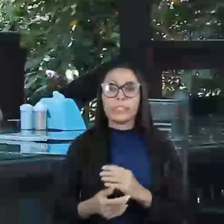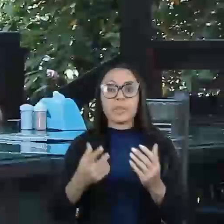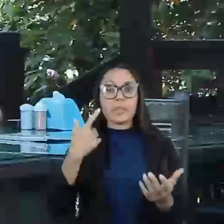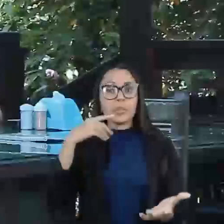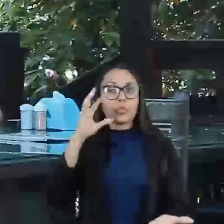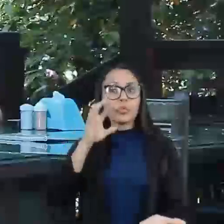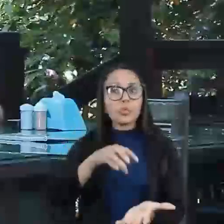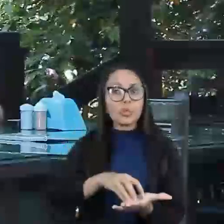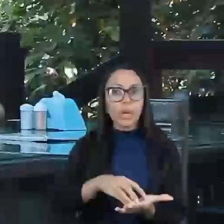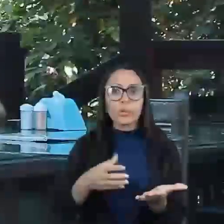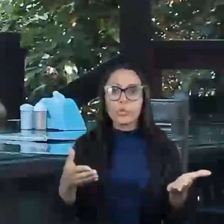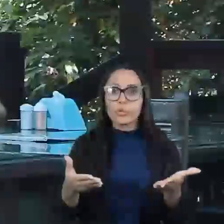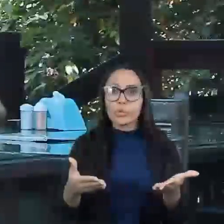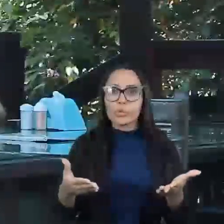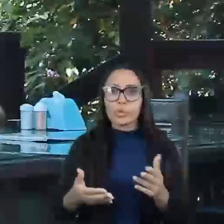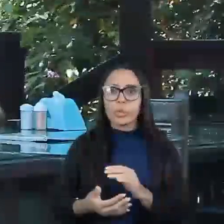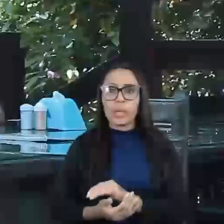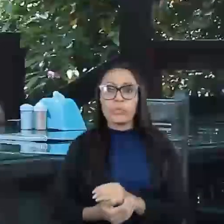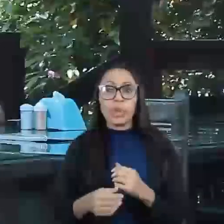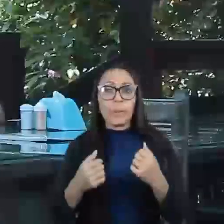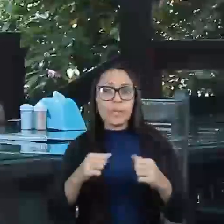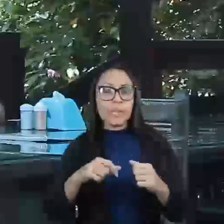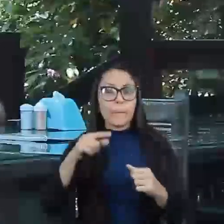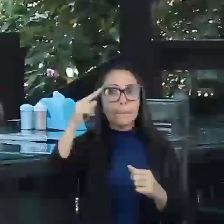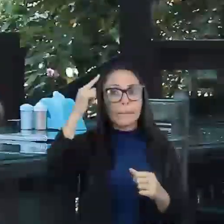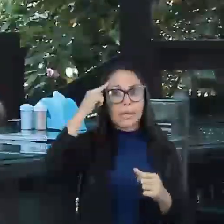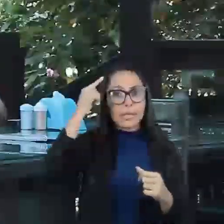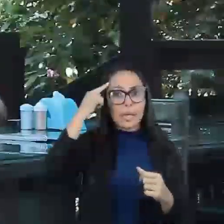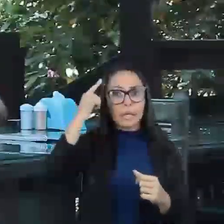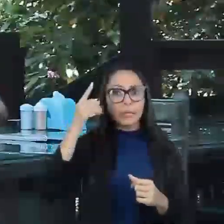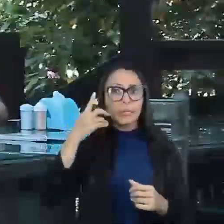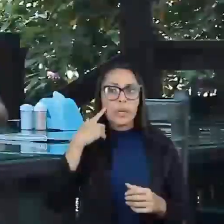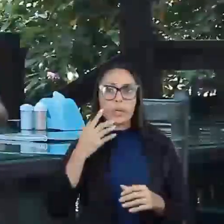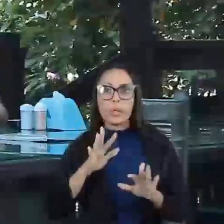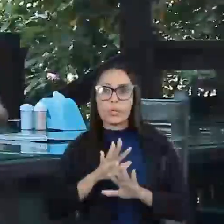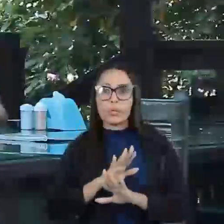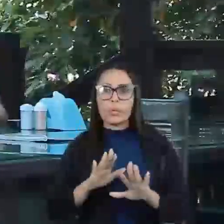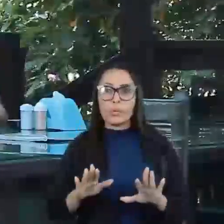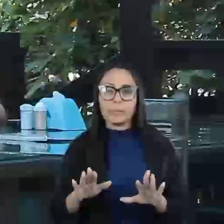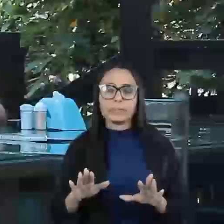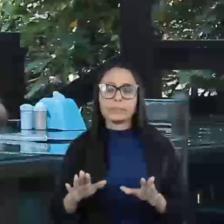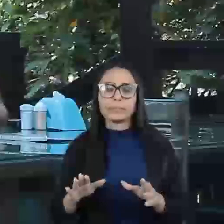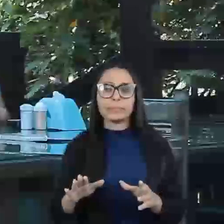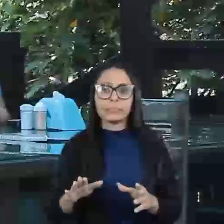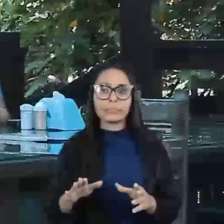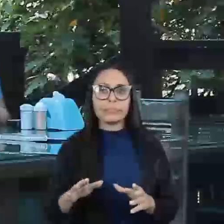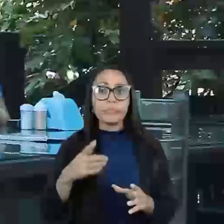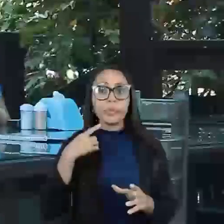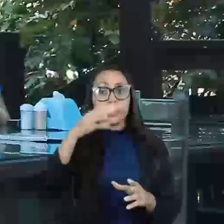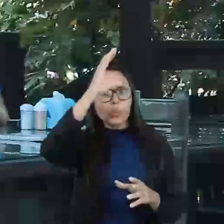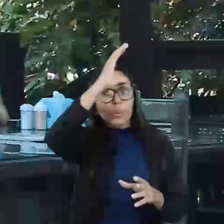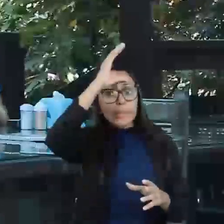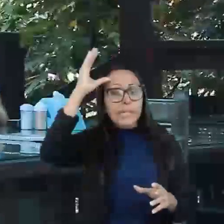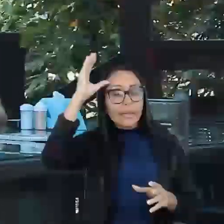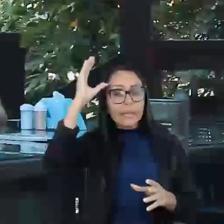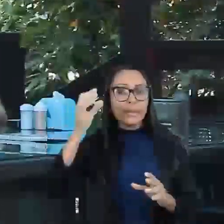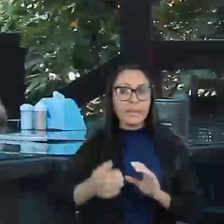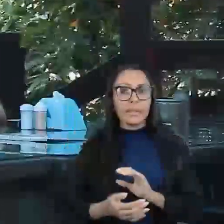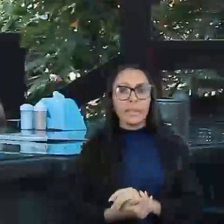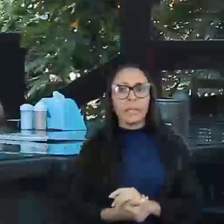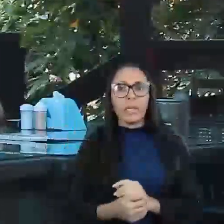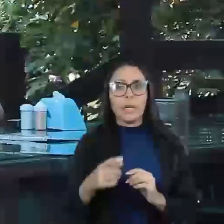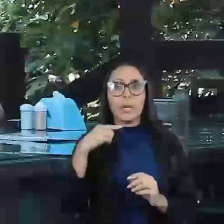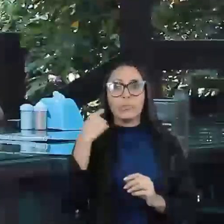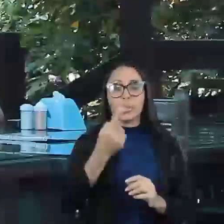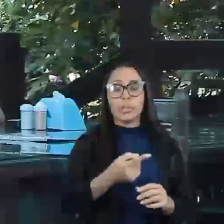funcionários hoje, né? Porque a gente também tem que pensar, né? Não só o tempo todo, pensar na questão do cliente, porque a gente também